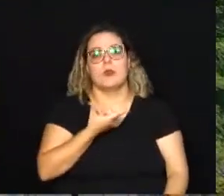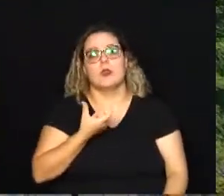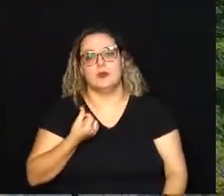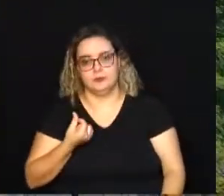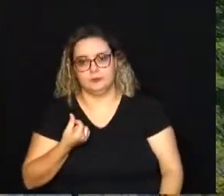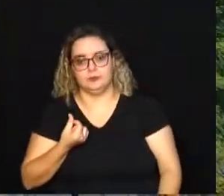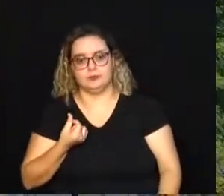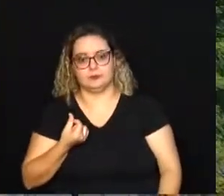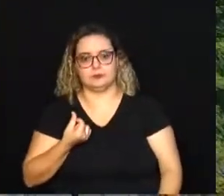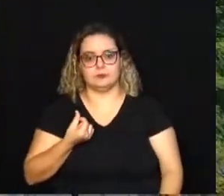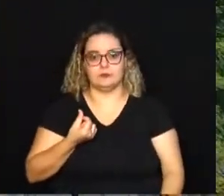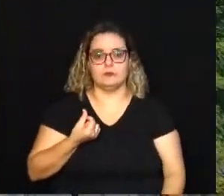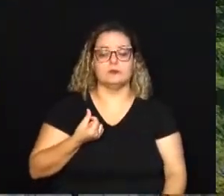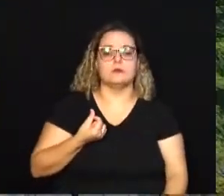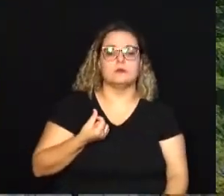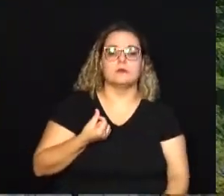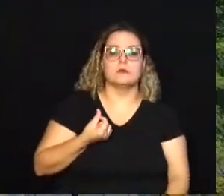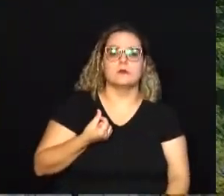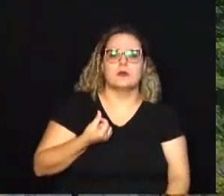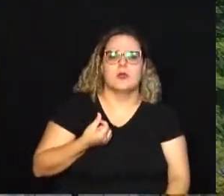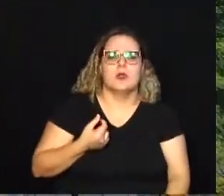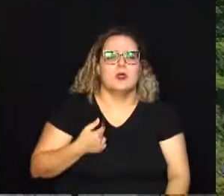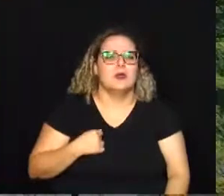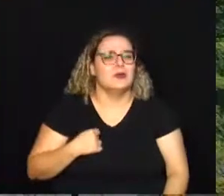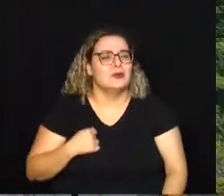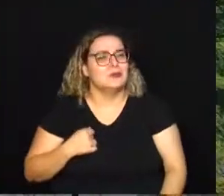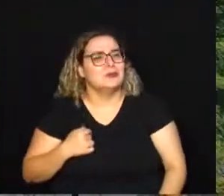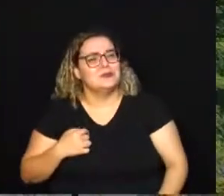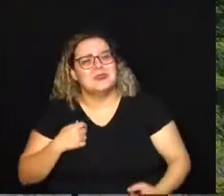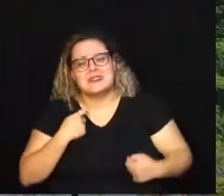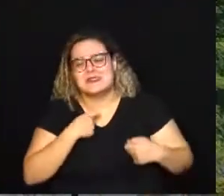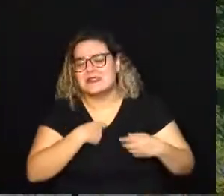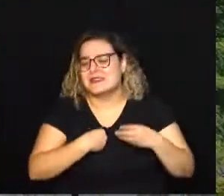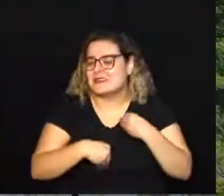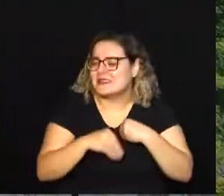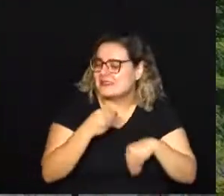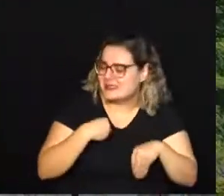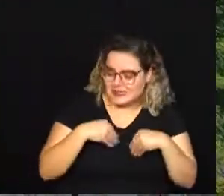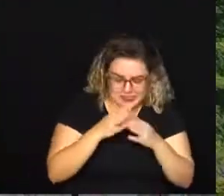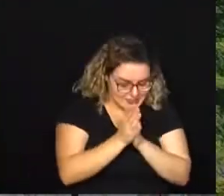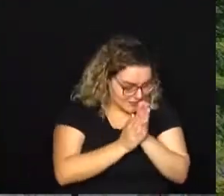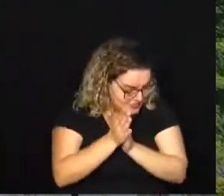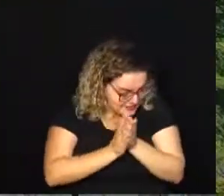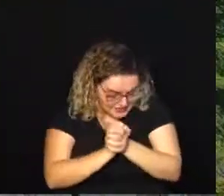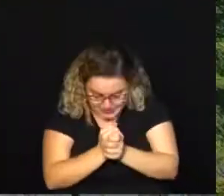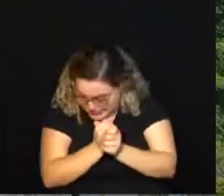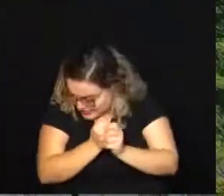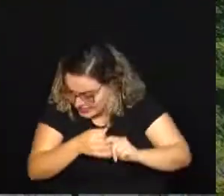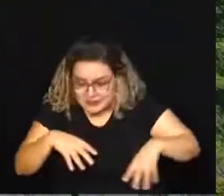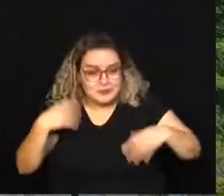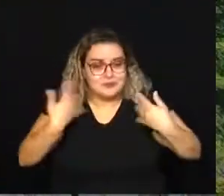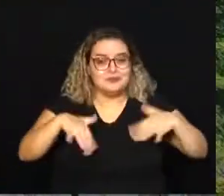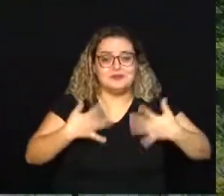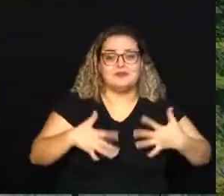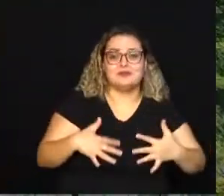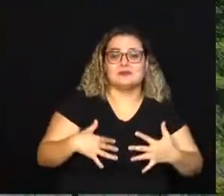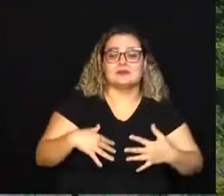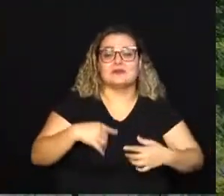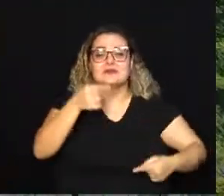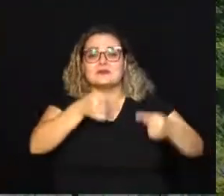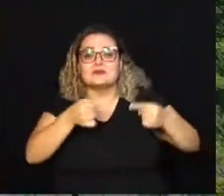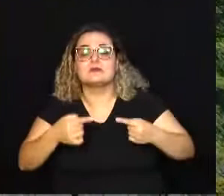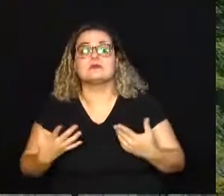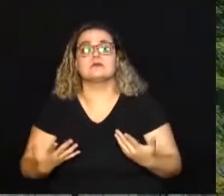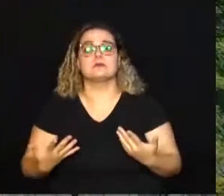assim, numa crise, numa ansiedade, num debate interno, disputando. A gente,